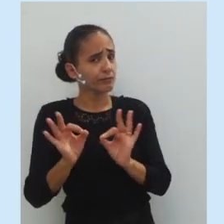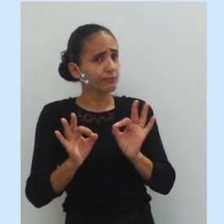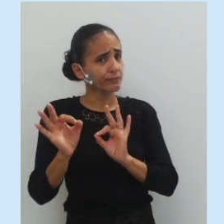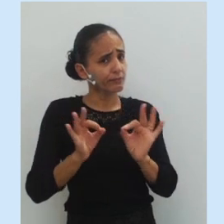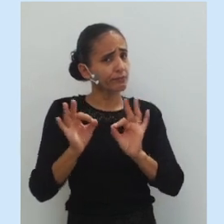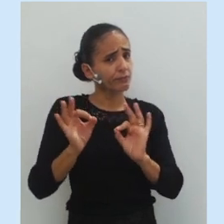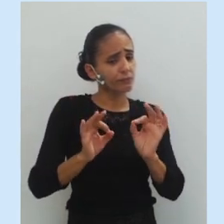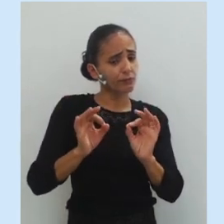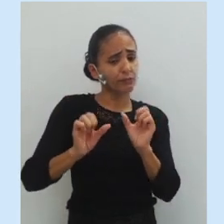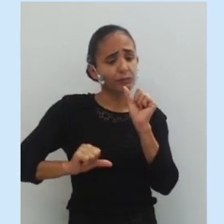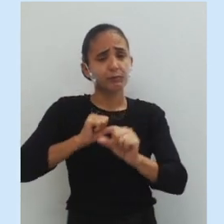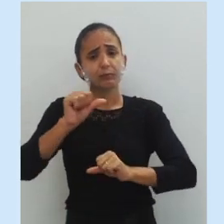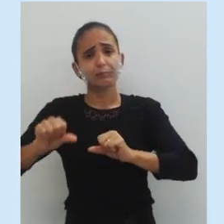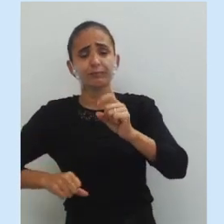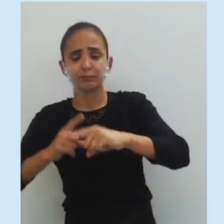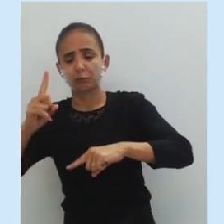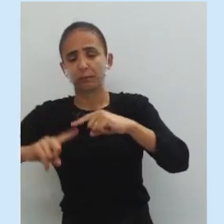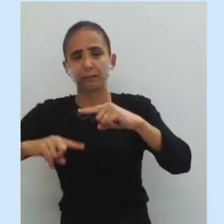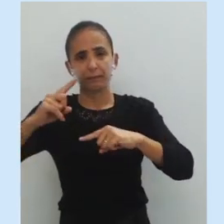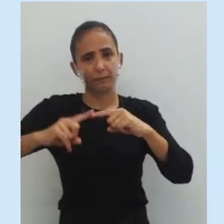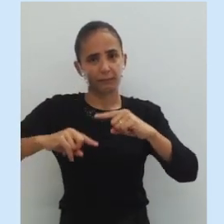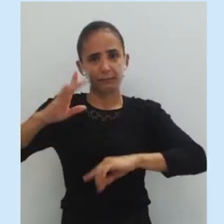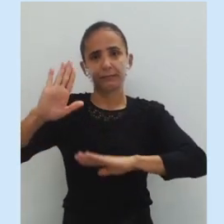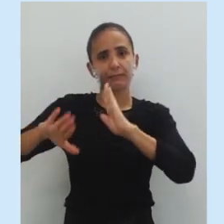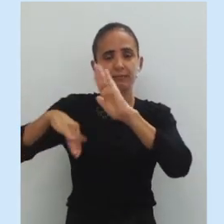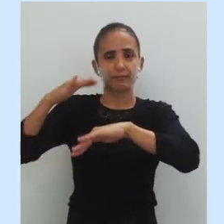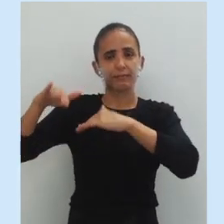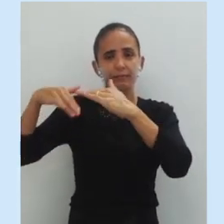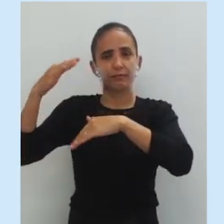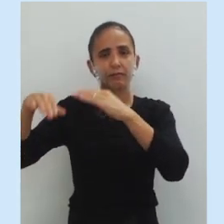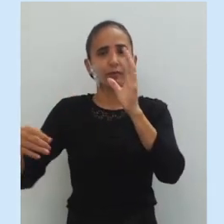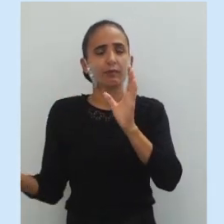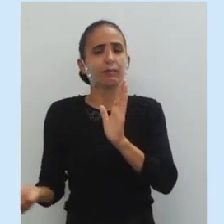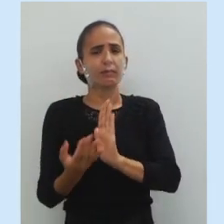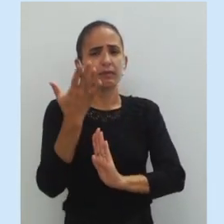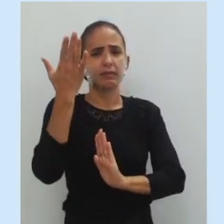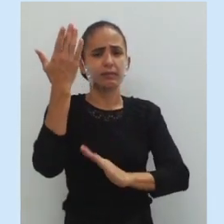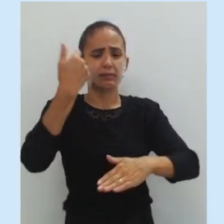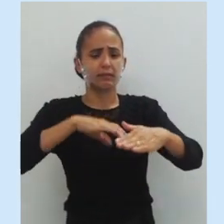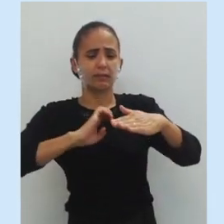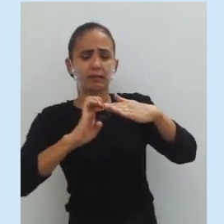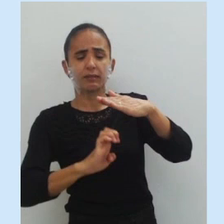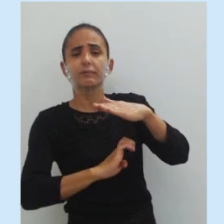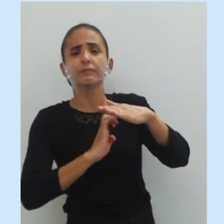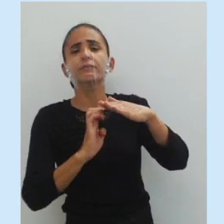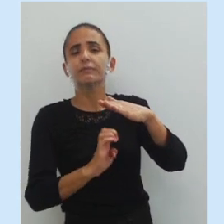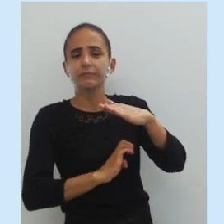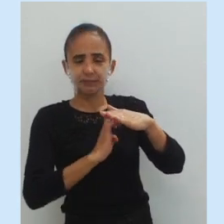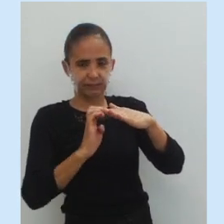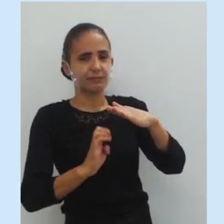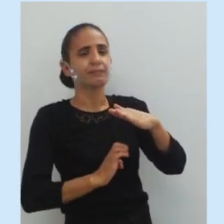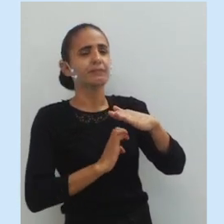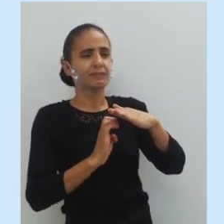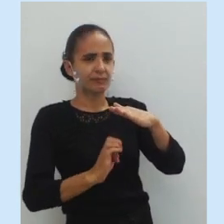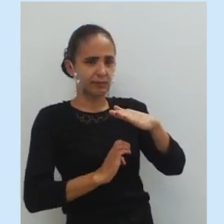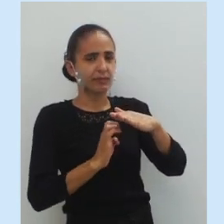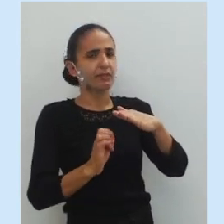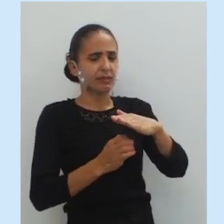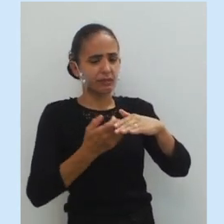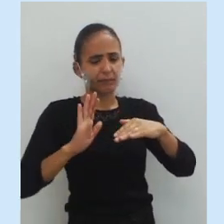organizacionais, alterando produtos e processos, criando novas indústrias e